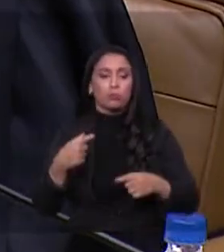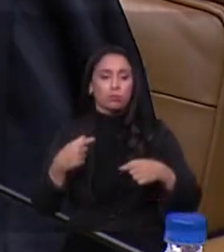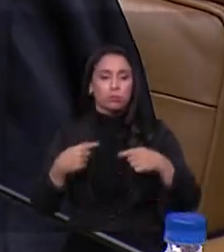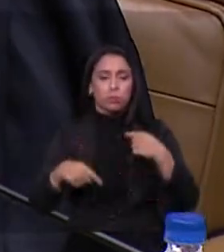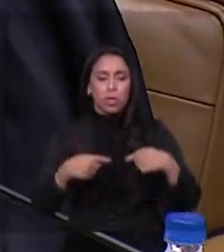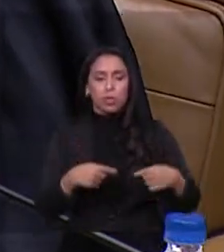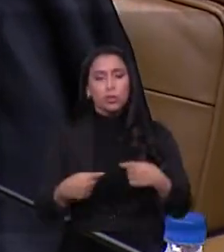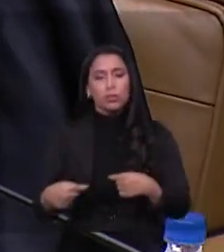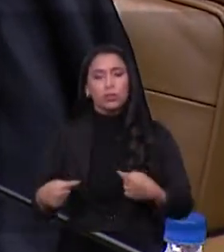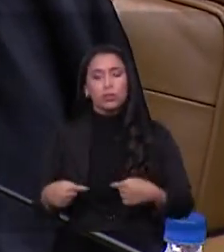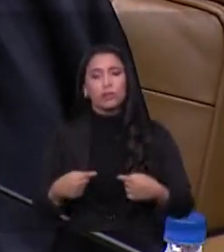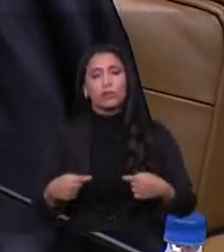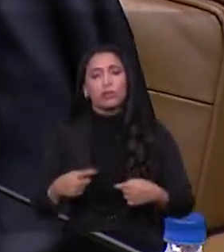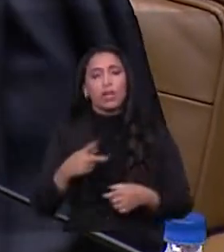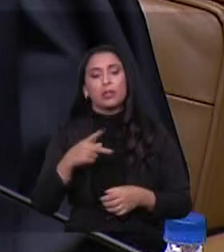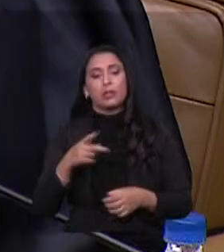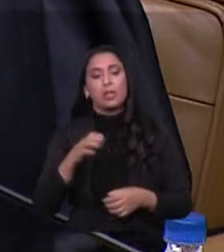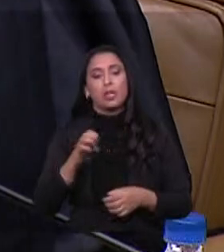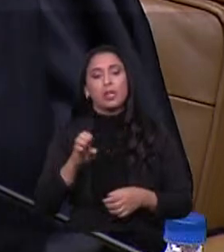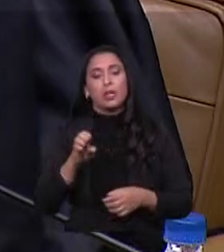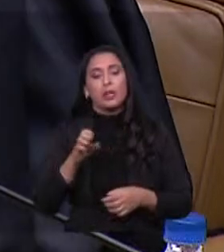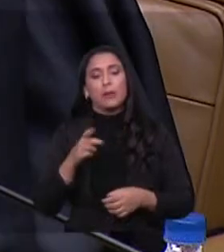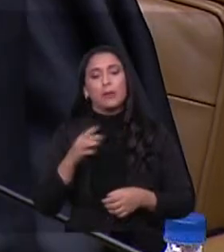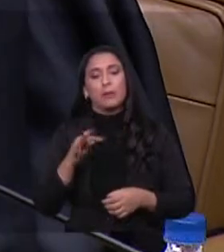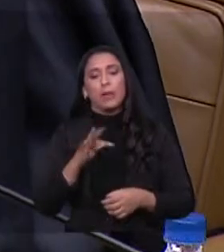decisão da já mencionada PET